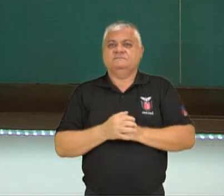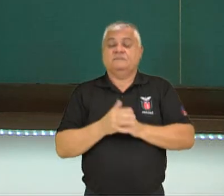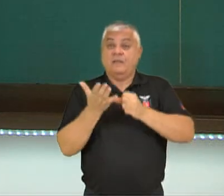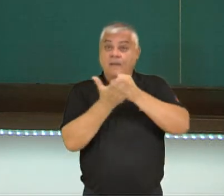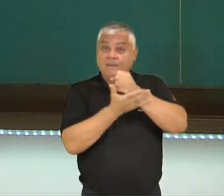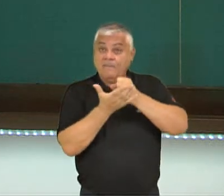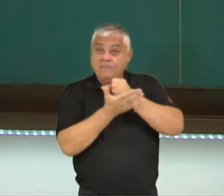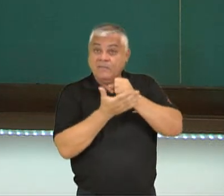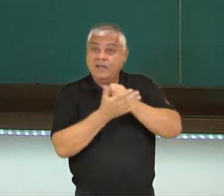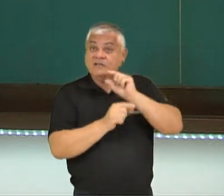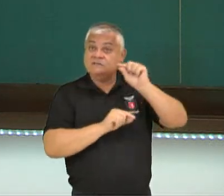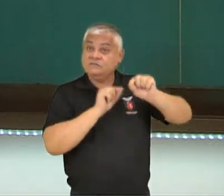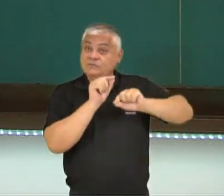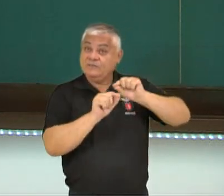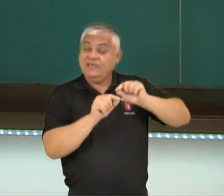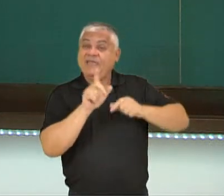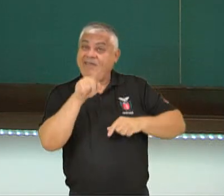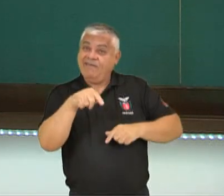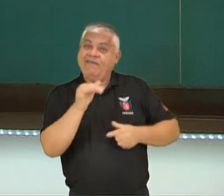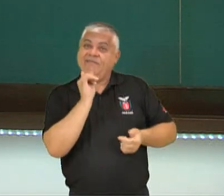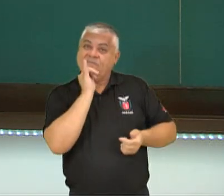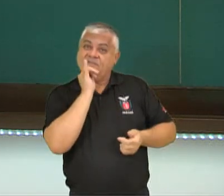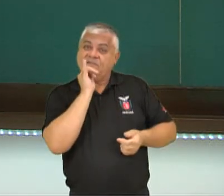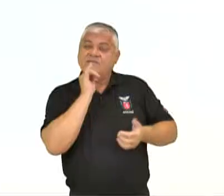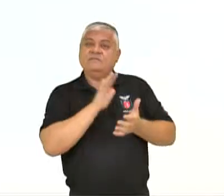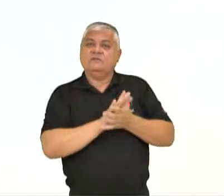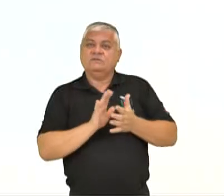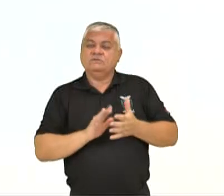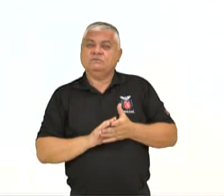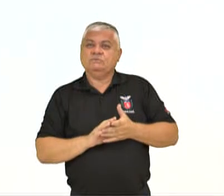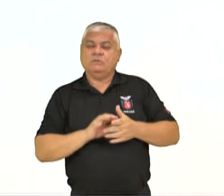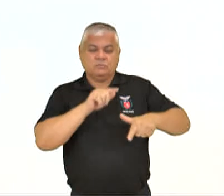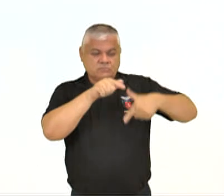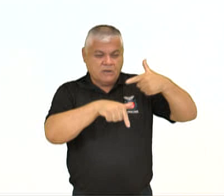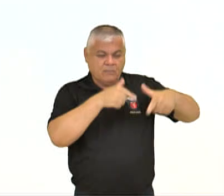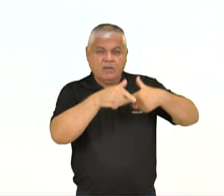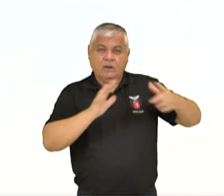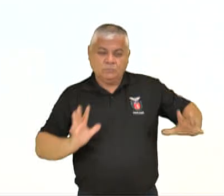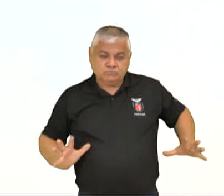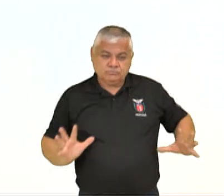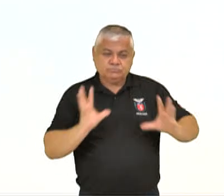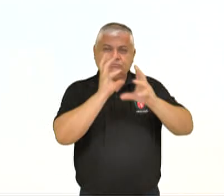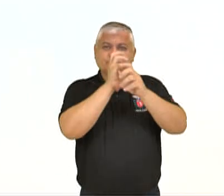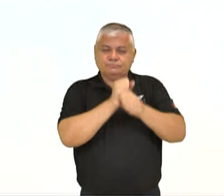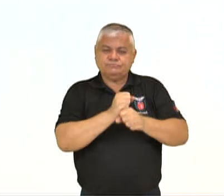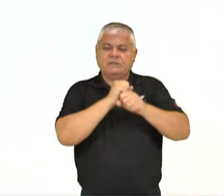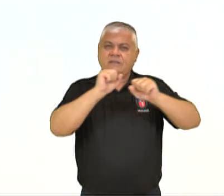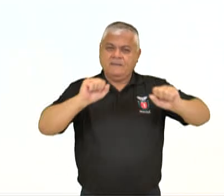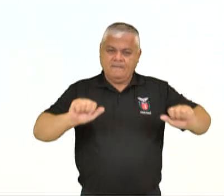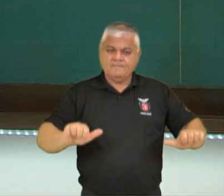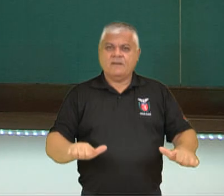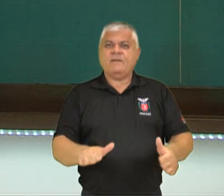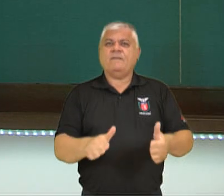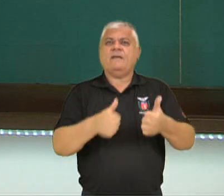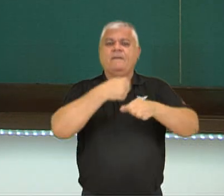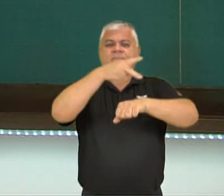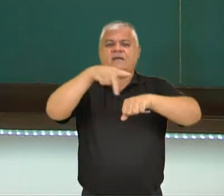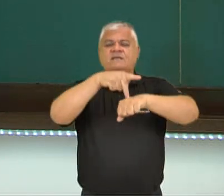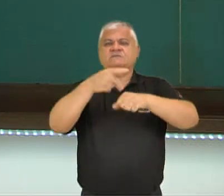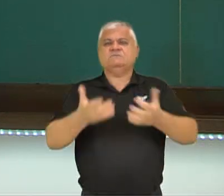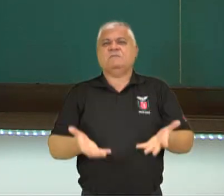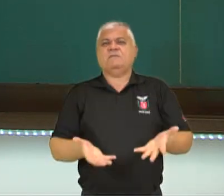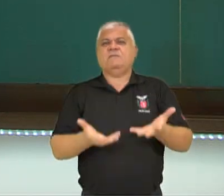liberalismo econômico de Adam Smith é que a soma do trabalho de todos é a fonte da riqueza das